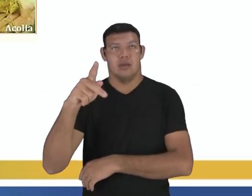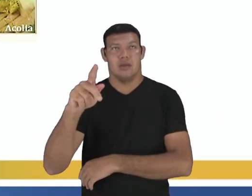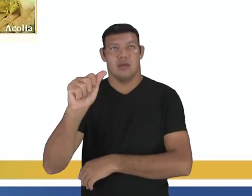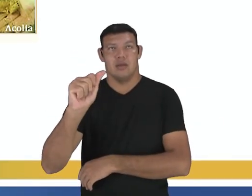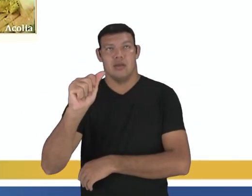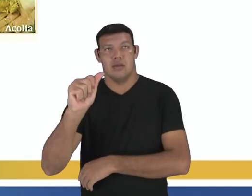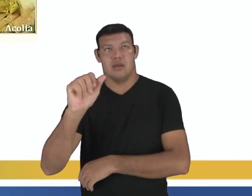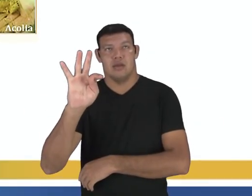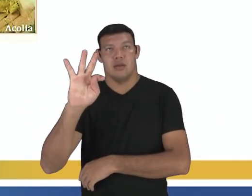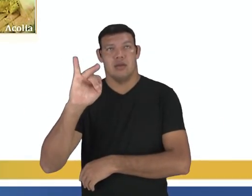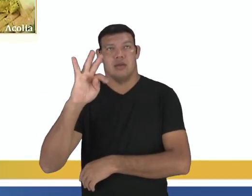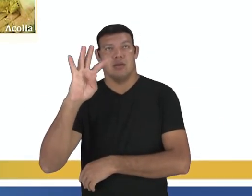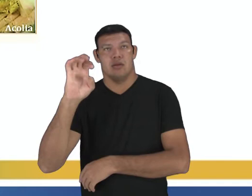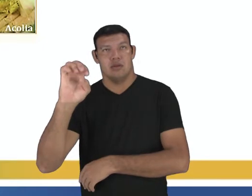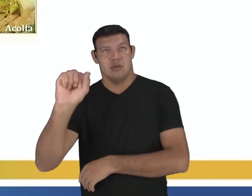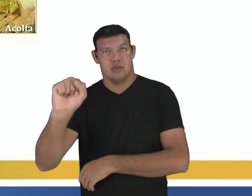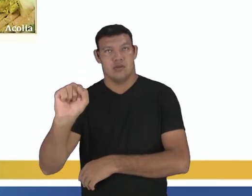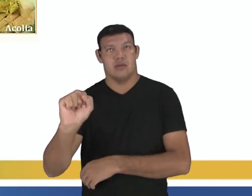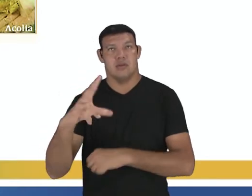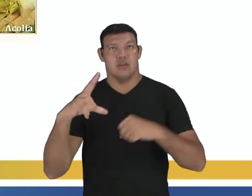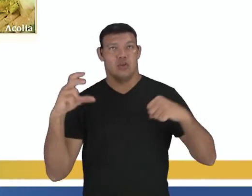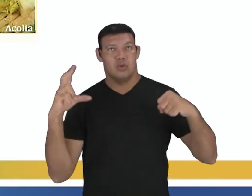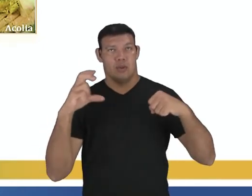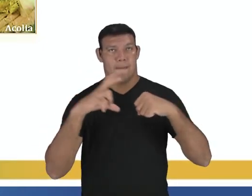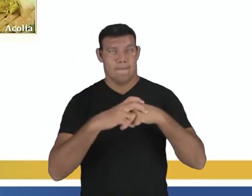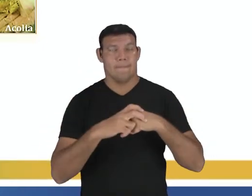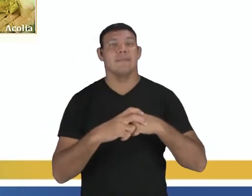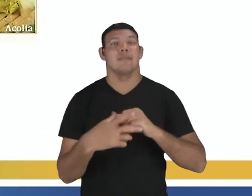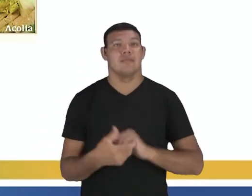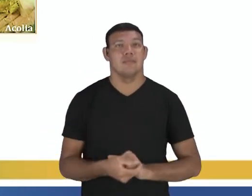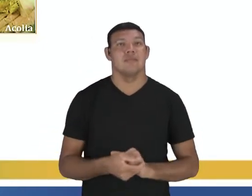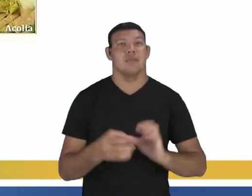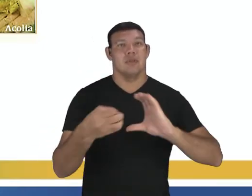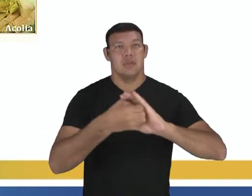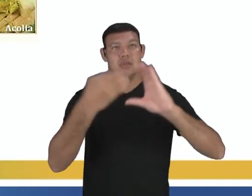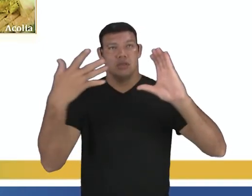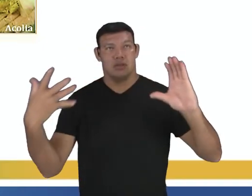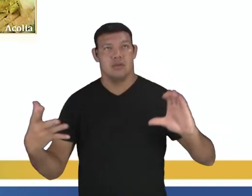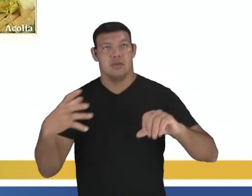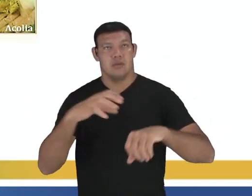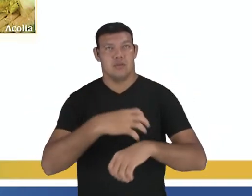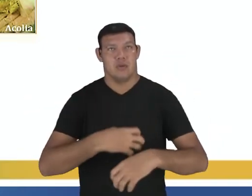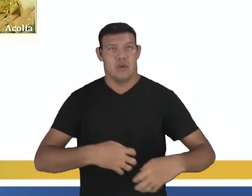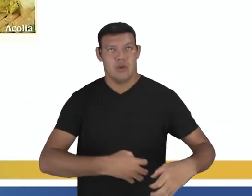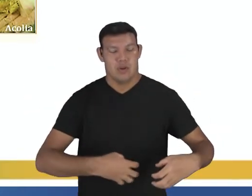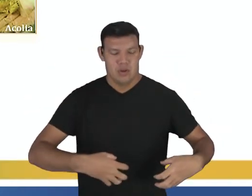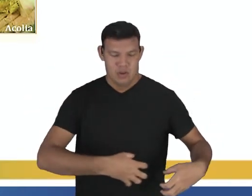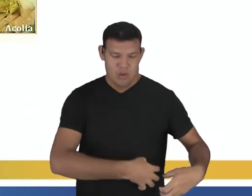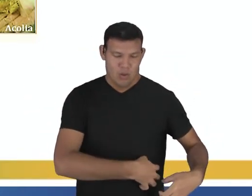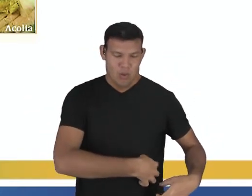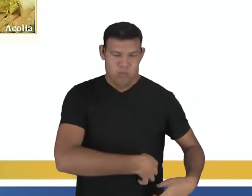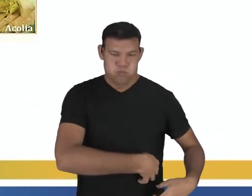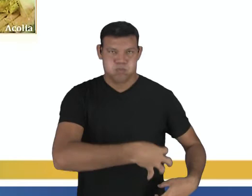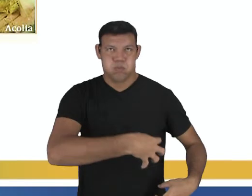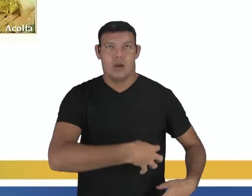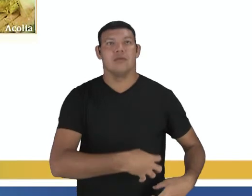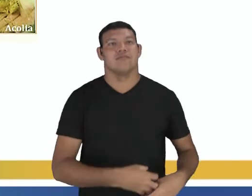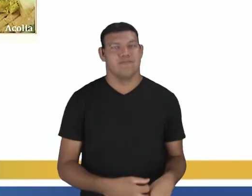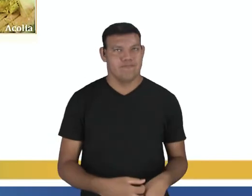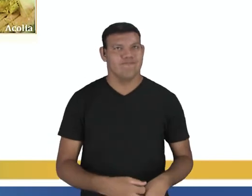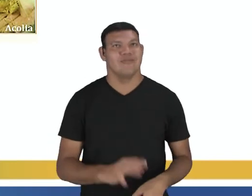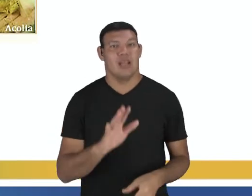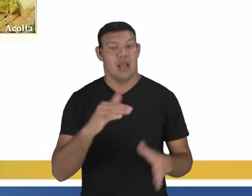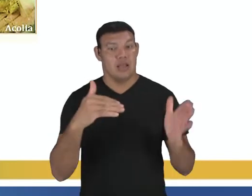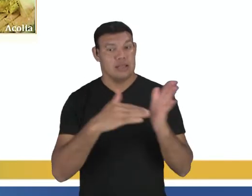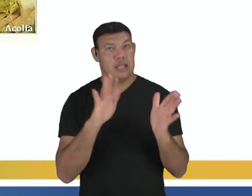bom? Leiam ali comigo, ó. As hepatites virais são doenças caracterizadas pela inflamação do fígado, né?